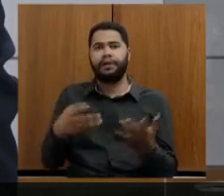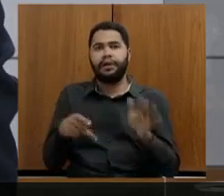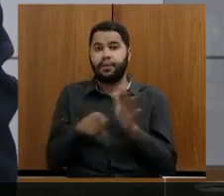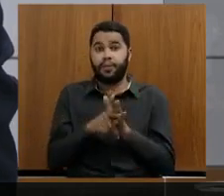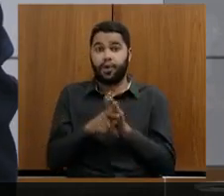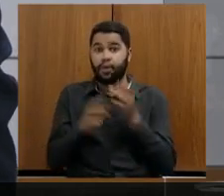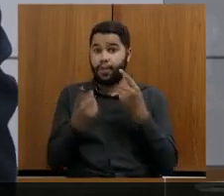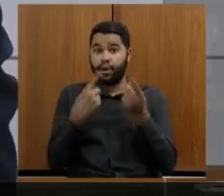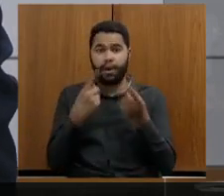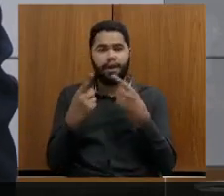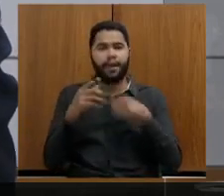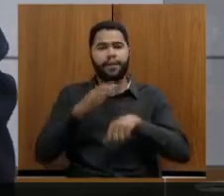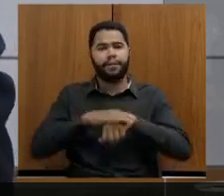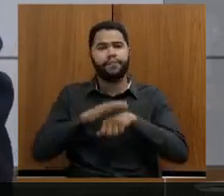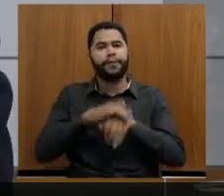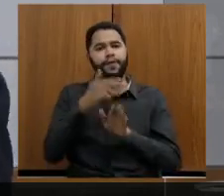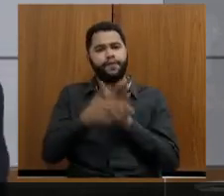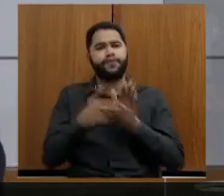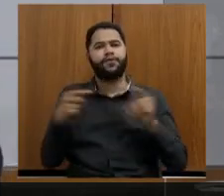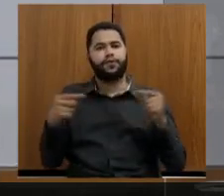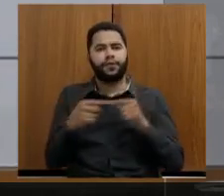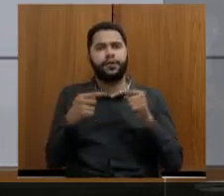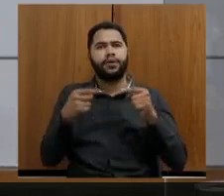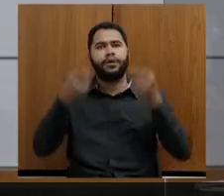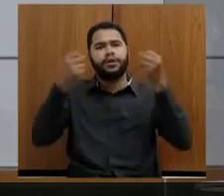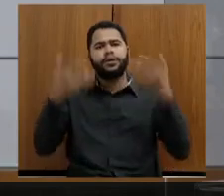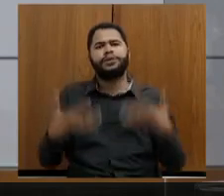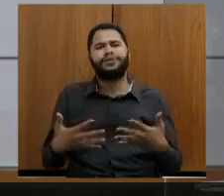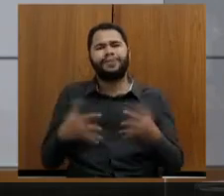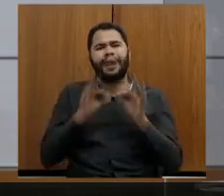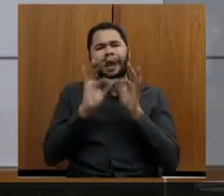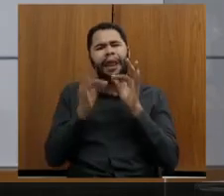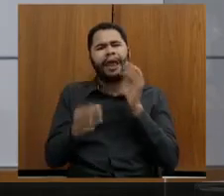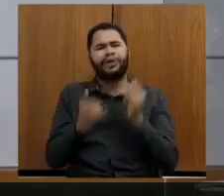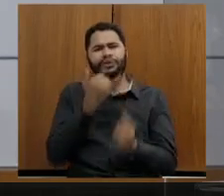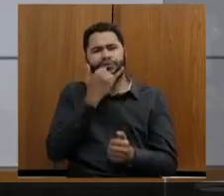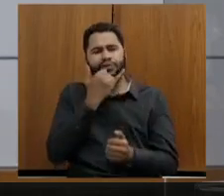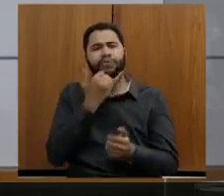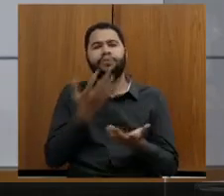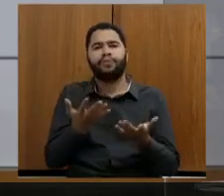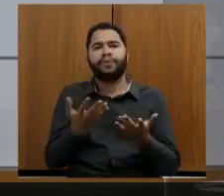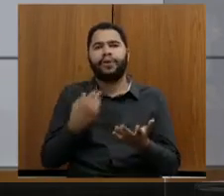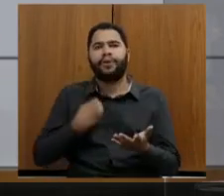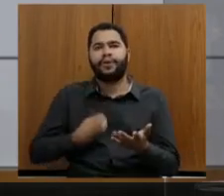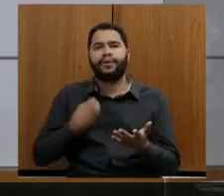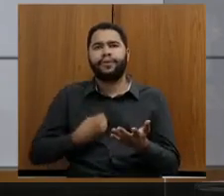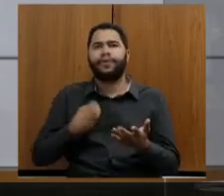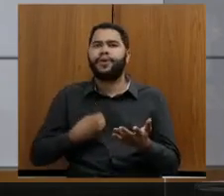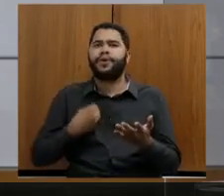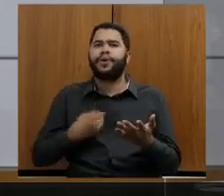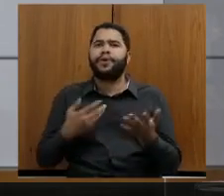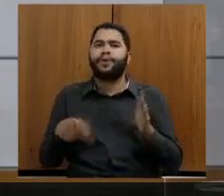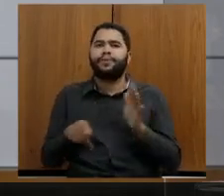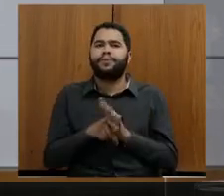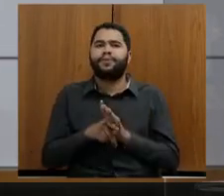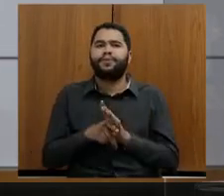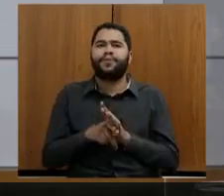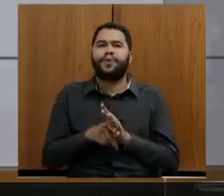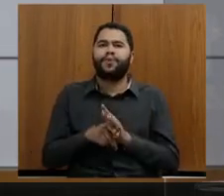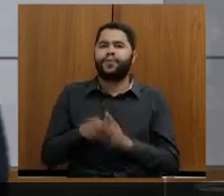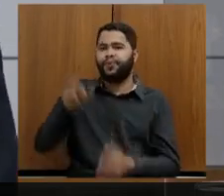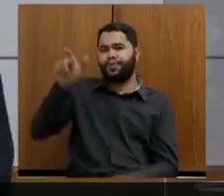carga de rodovia carga de ferrovia falei demais desculpa o entusiasmo da presença desse vibrador